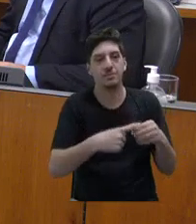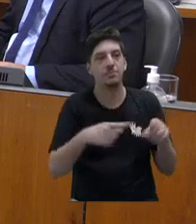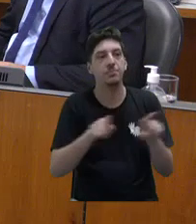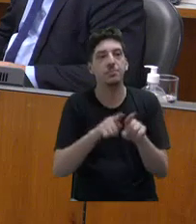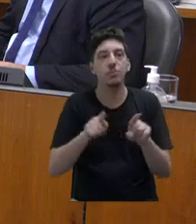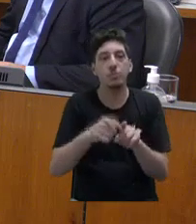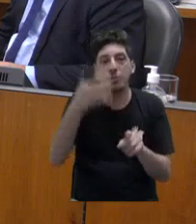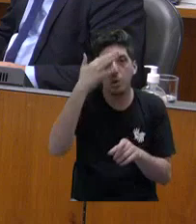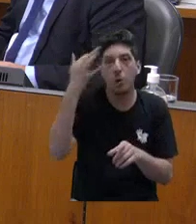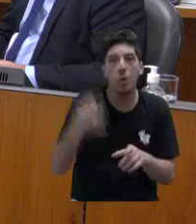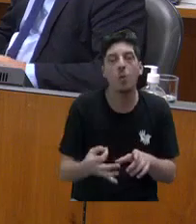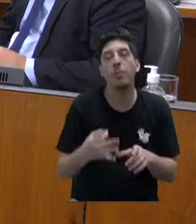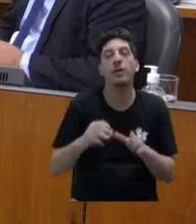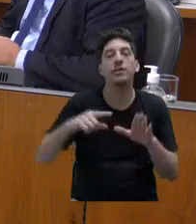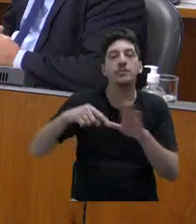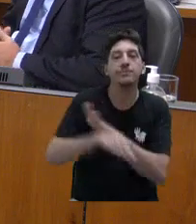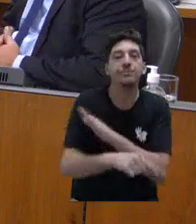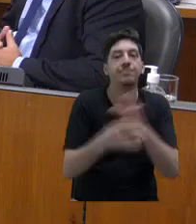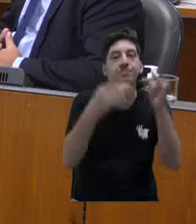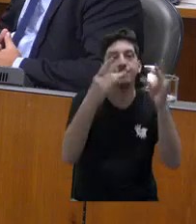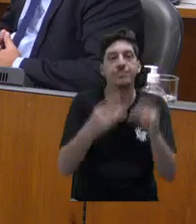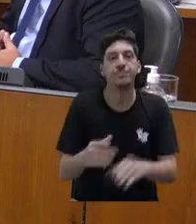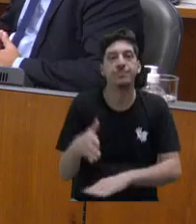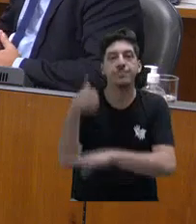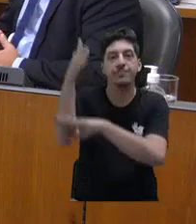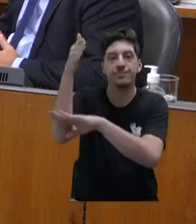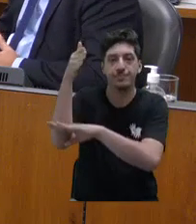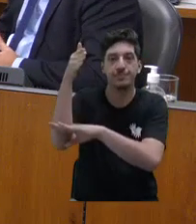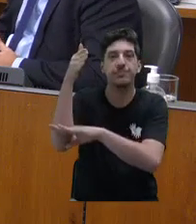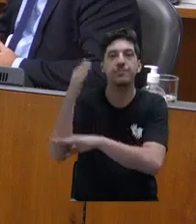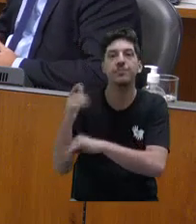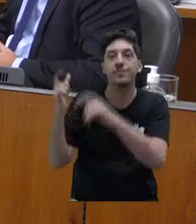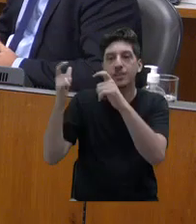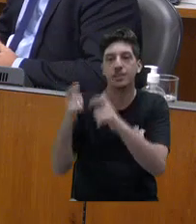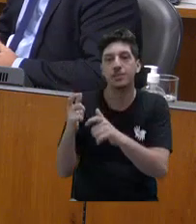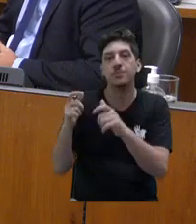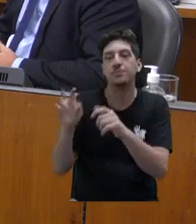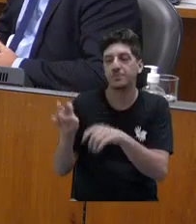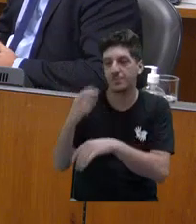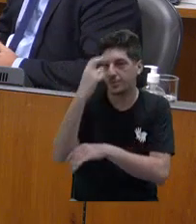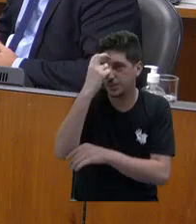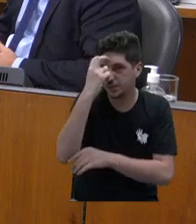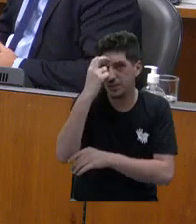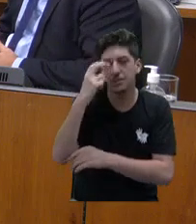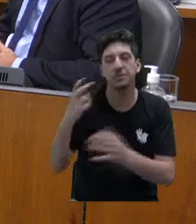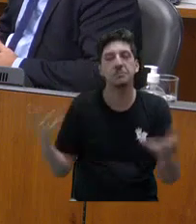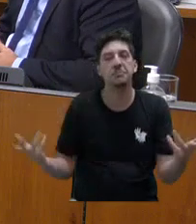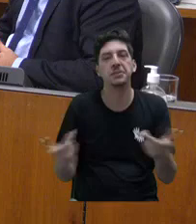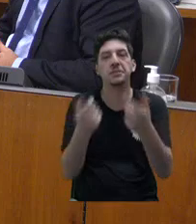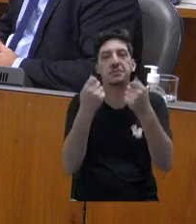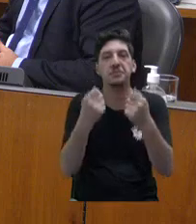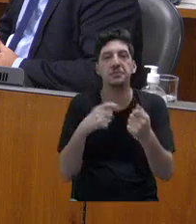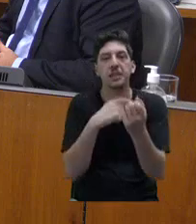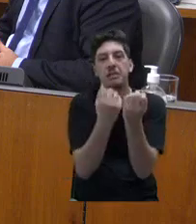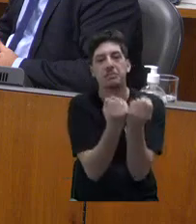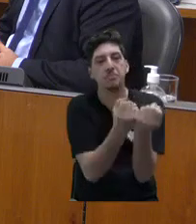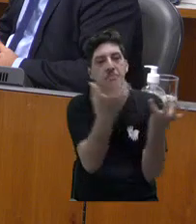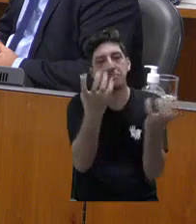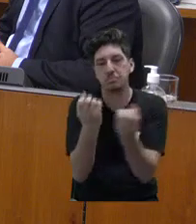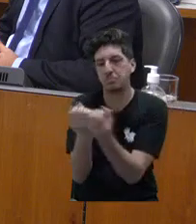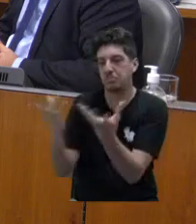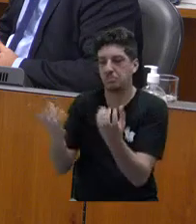entender profundamente aquele grande hotel que é um espaço cultural magnífico, com jardins de Burle